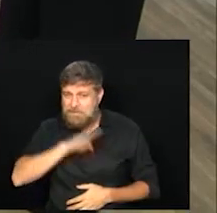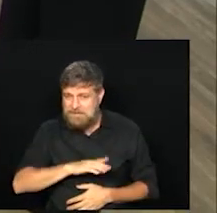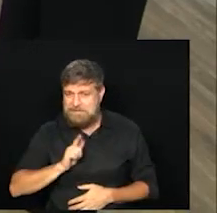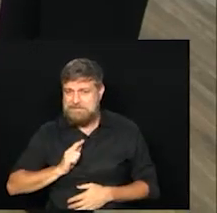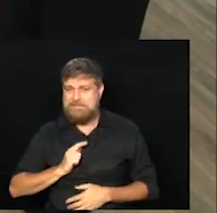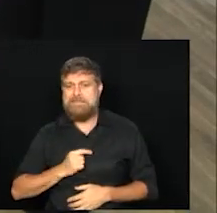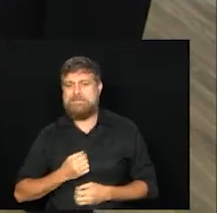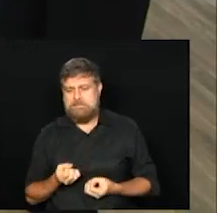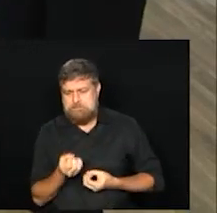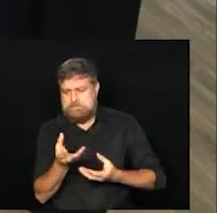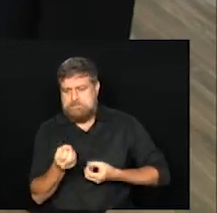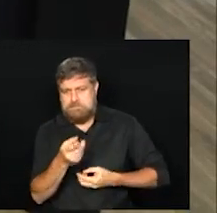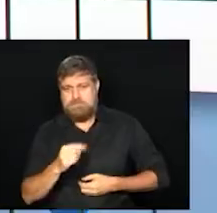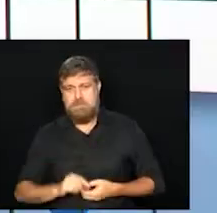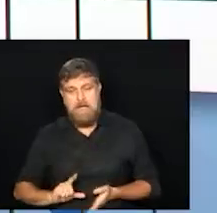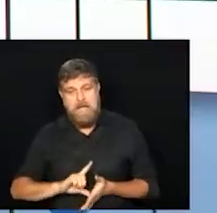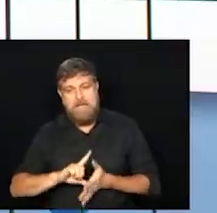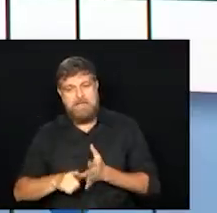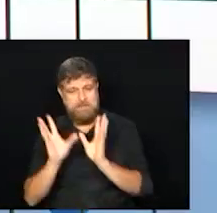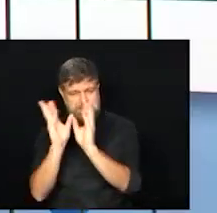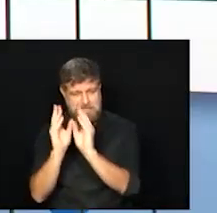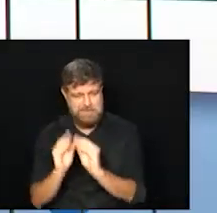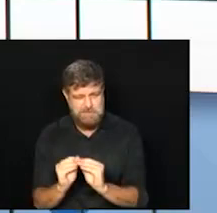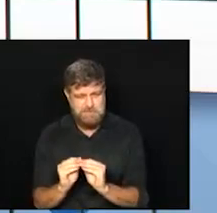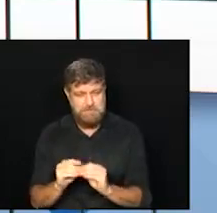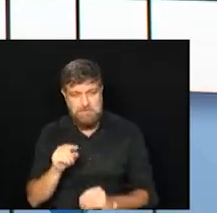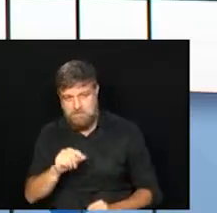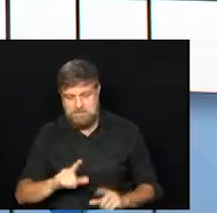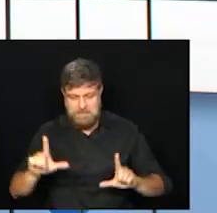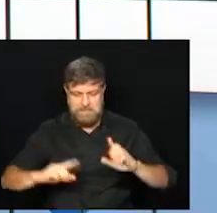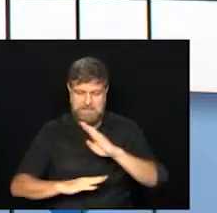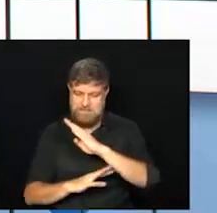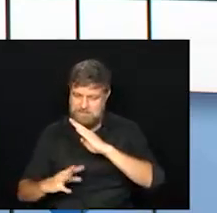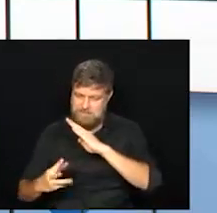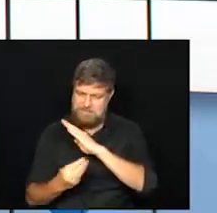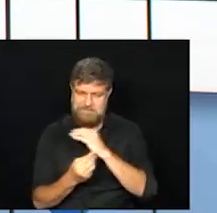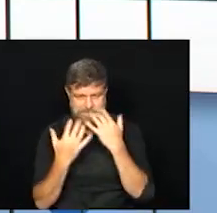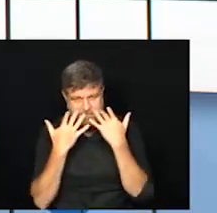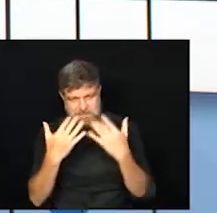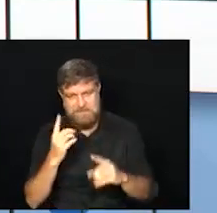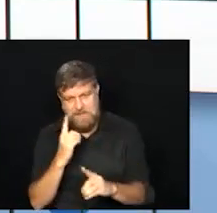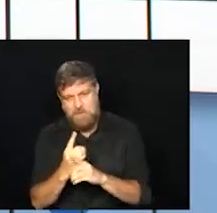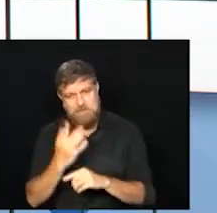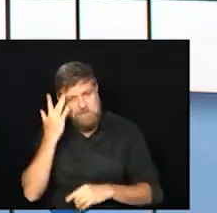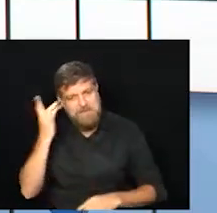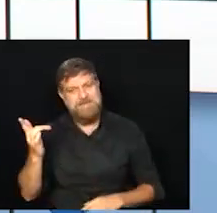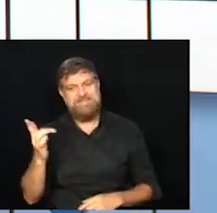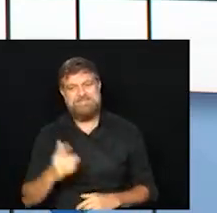amanhã a gente resume tudo pra você que assiste aqui o Câmara Total. Até amanhã.